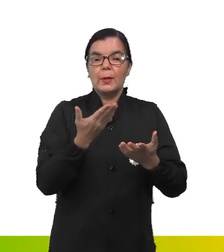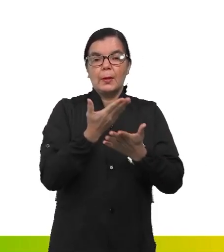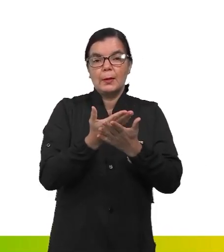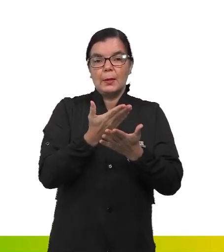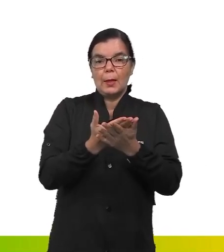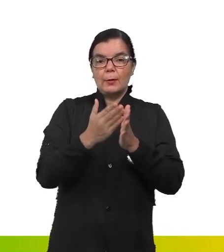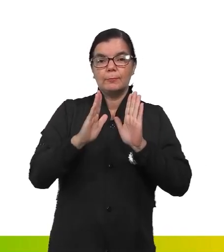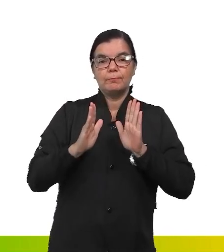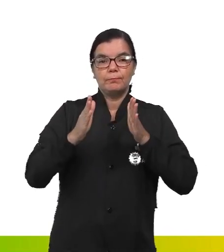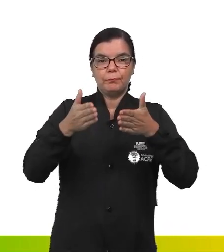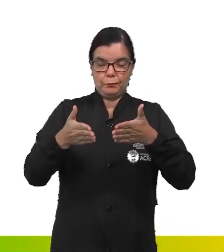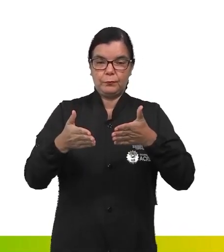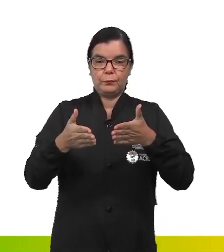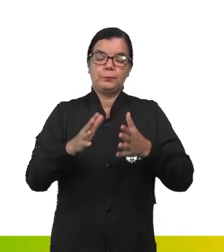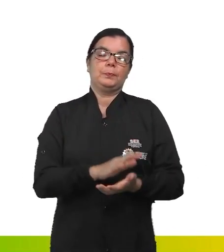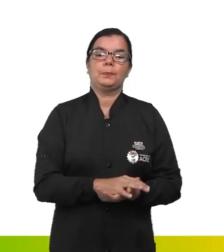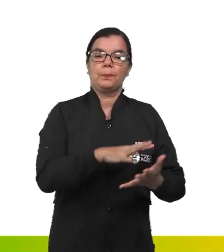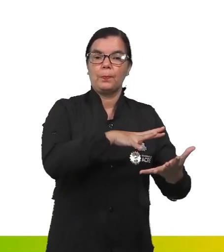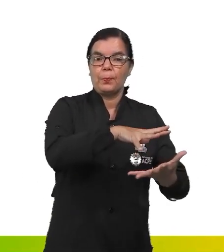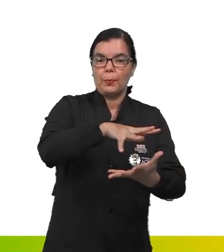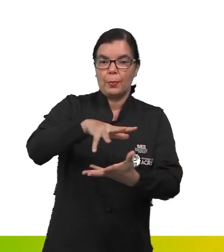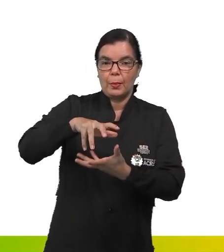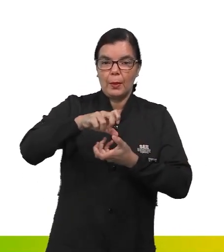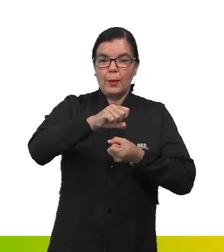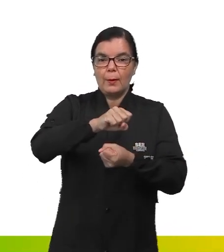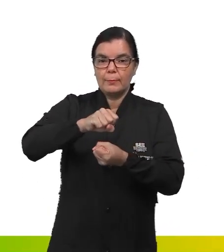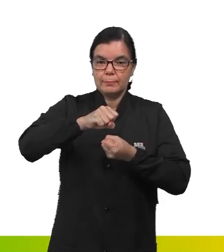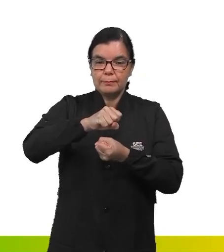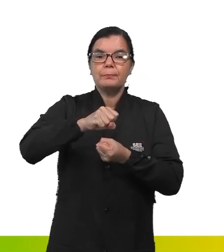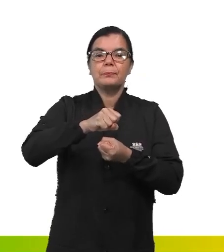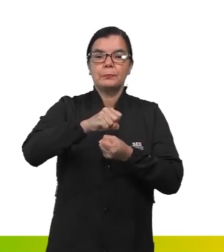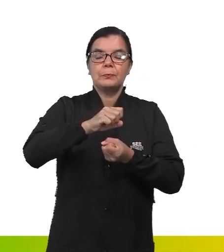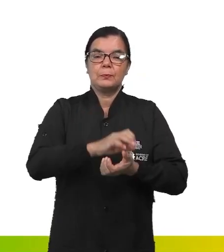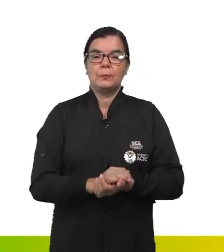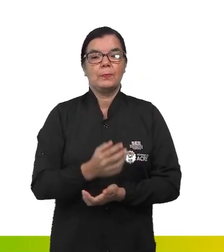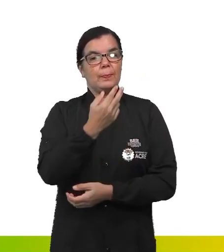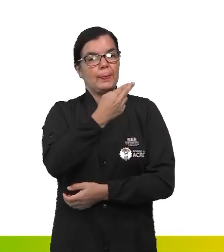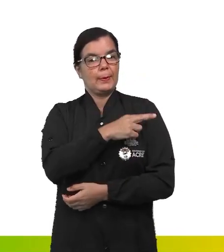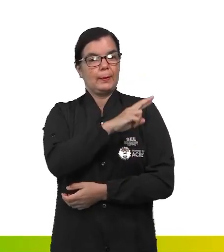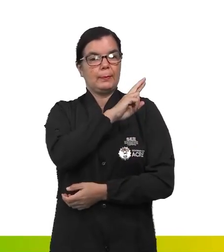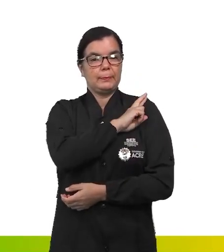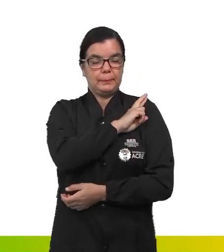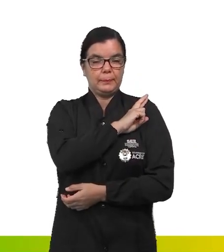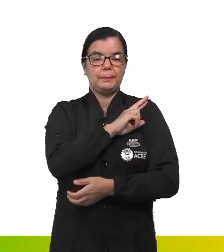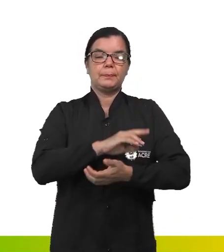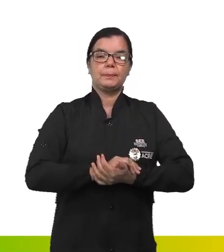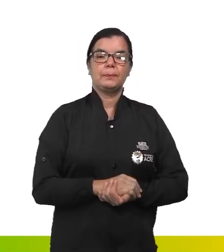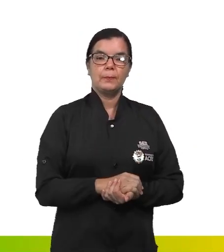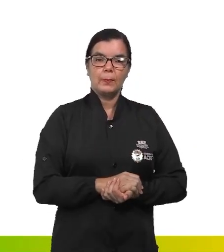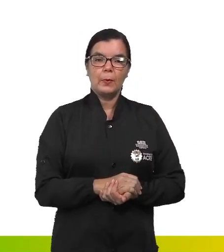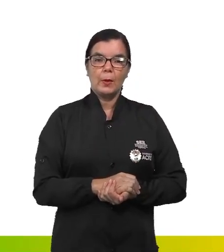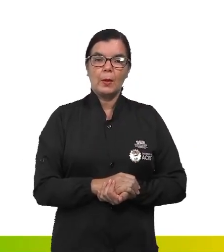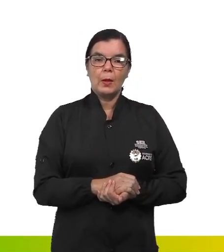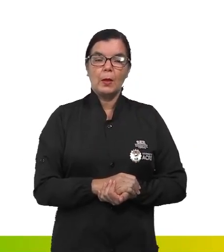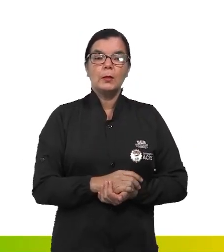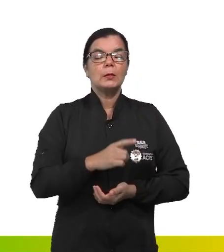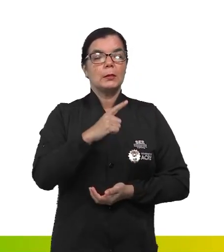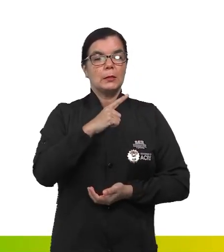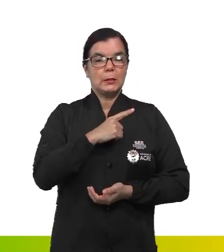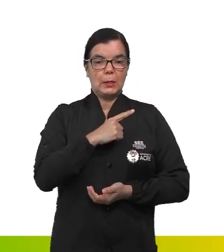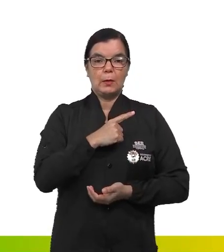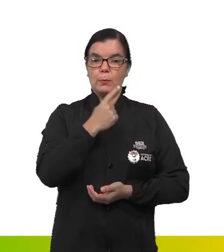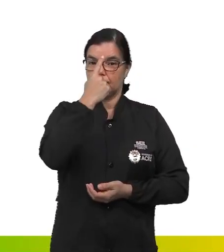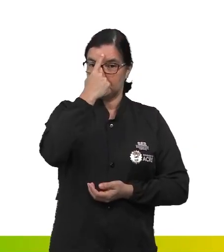estão destacados, que é a sustentabilidade e a responsabilidade. Aqui ao lado nós temos